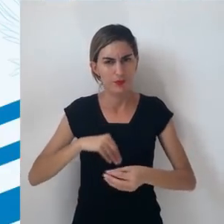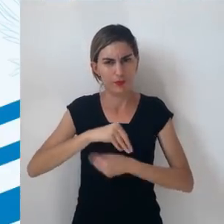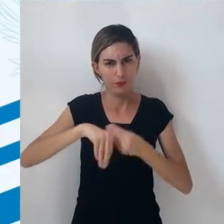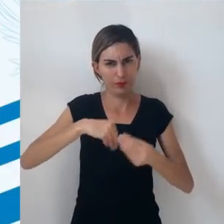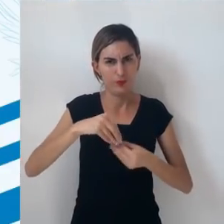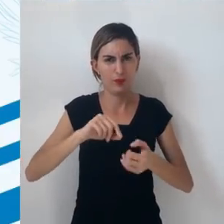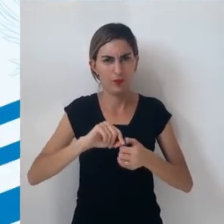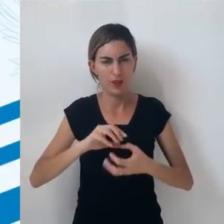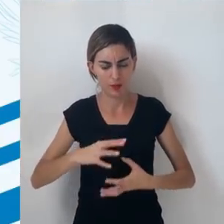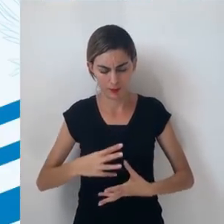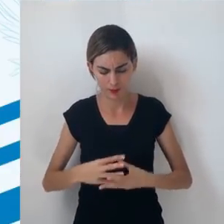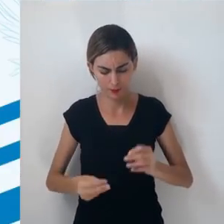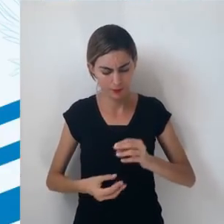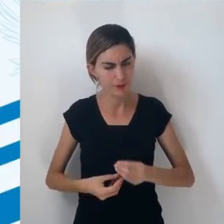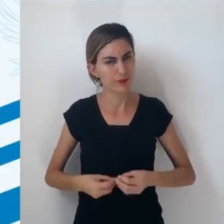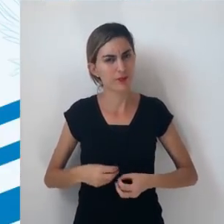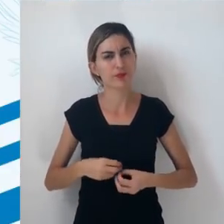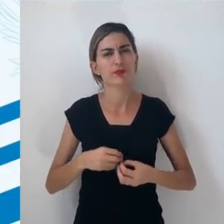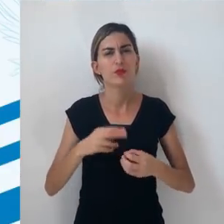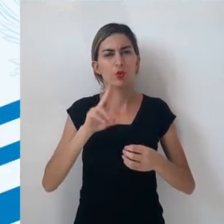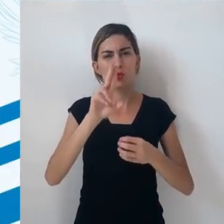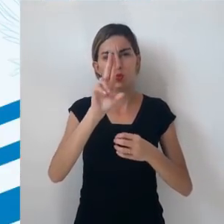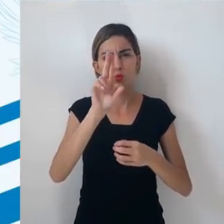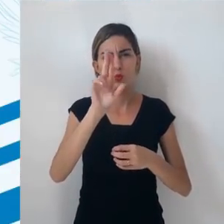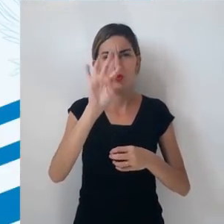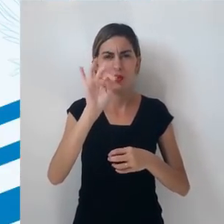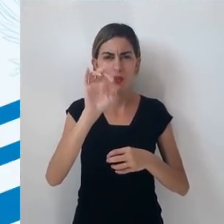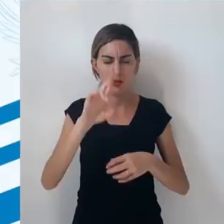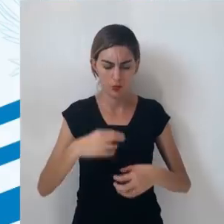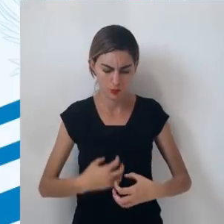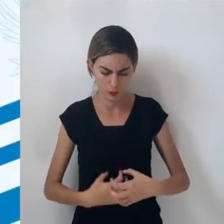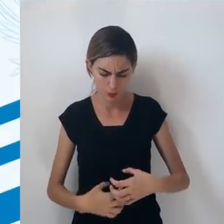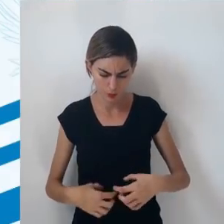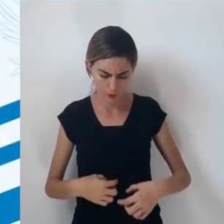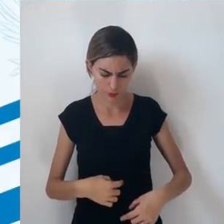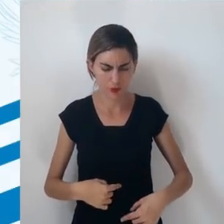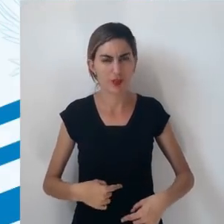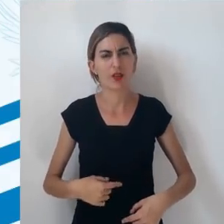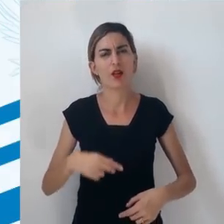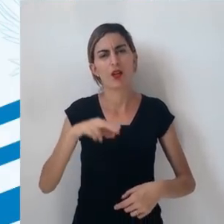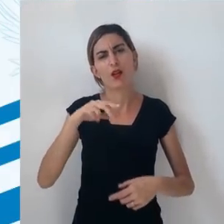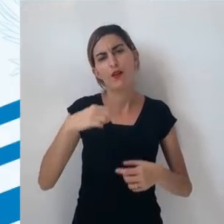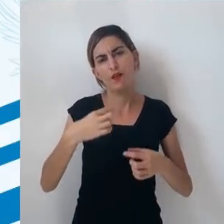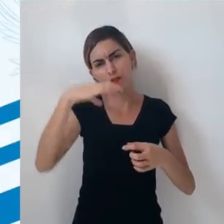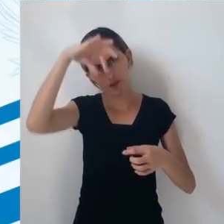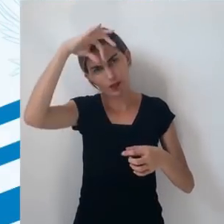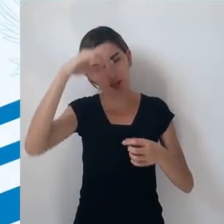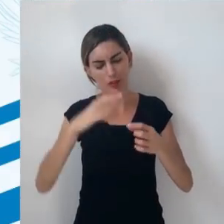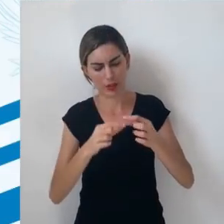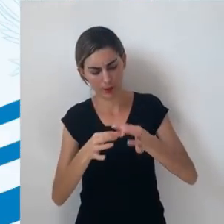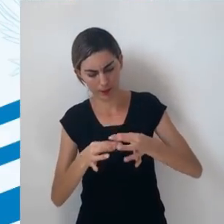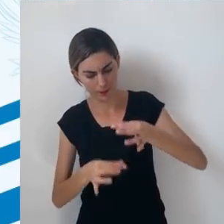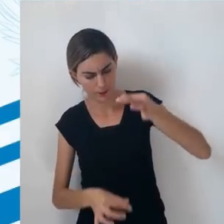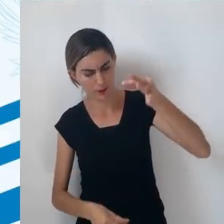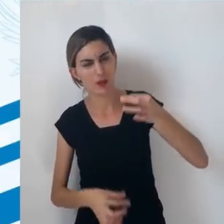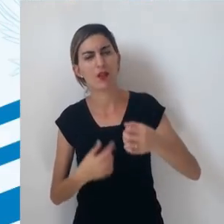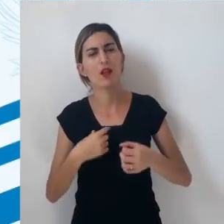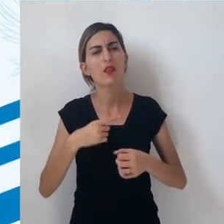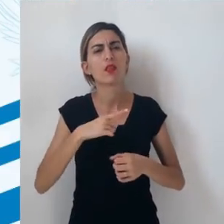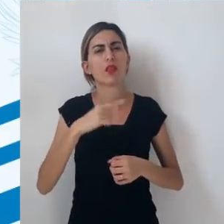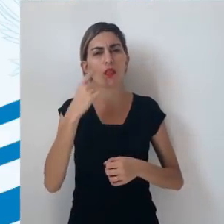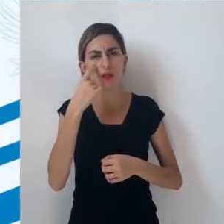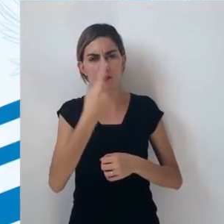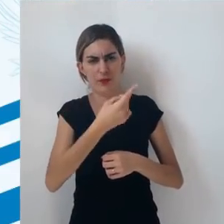são produzidos óvulos. A gente tem o útero, tem a vagina e tem a vulva.